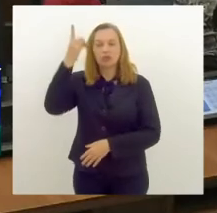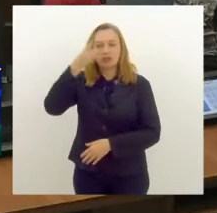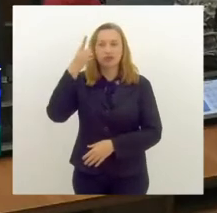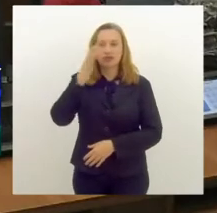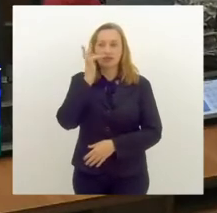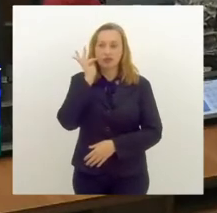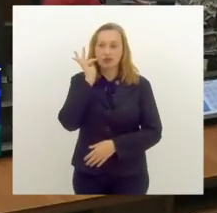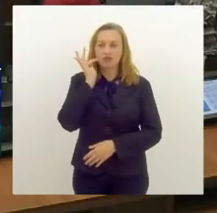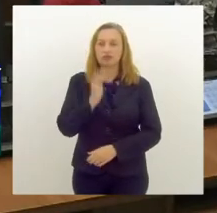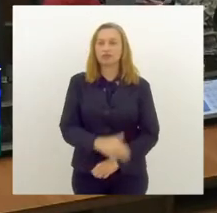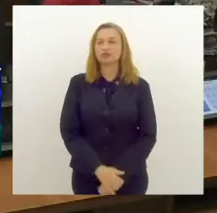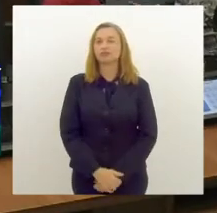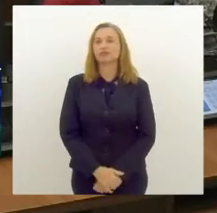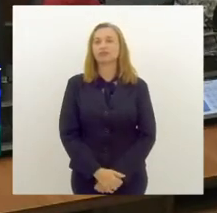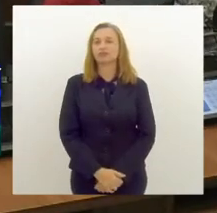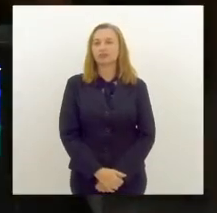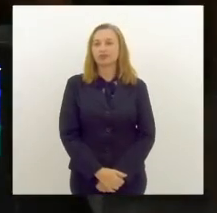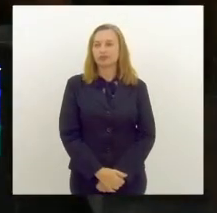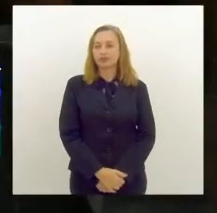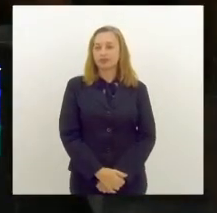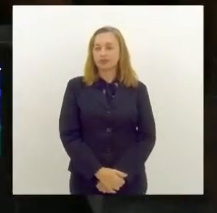tarde, presidente. Boa